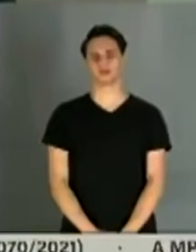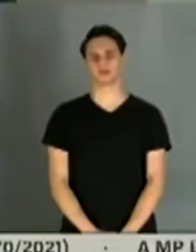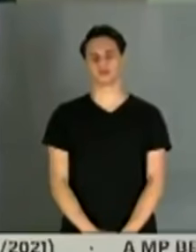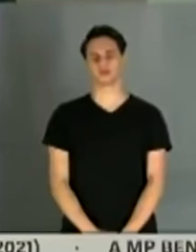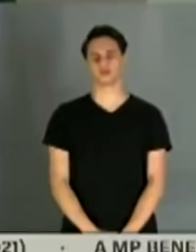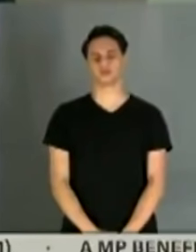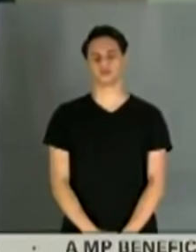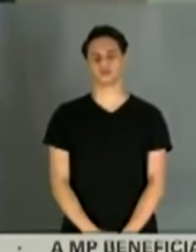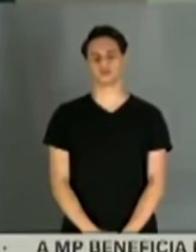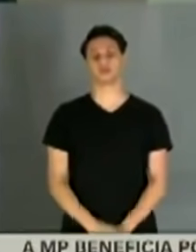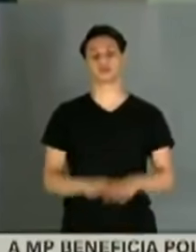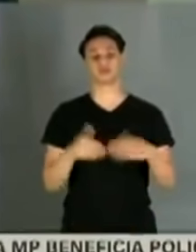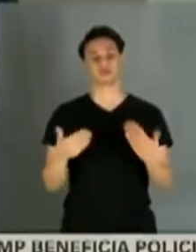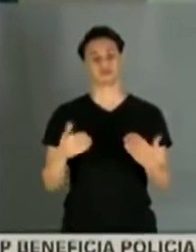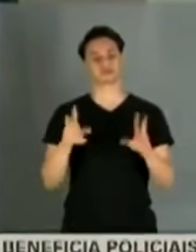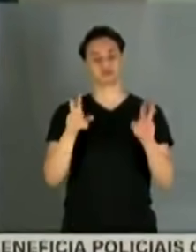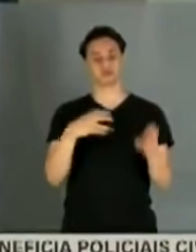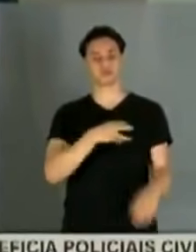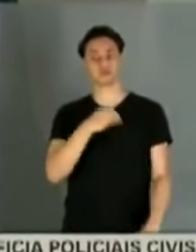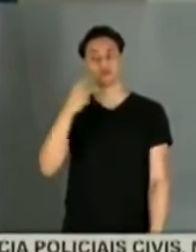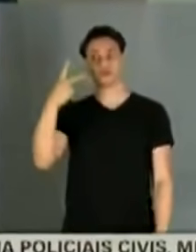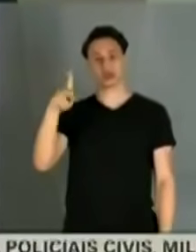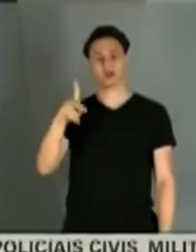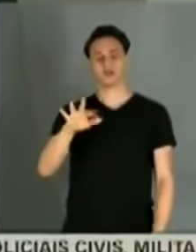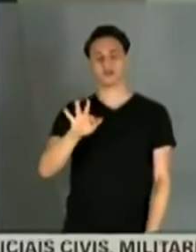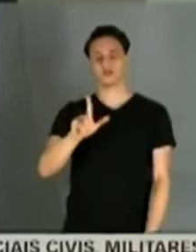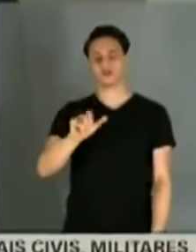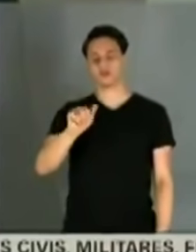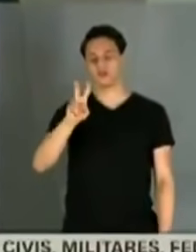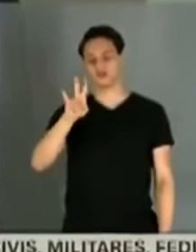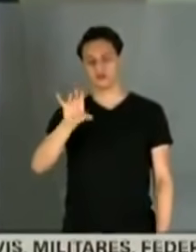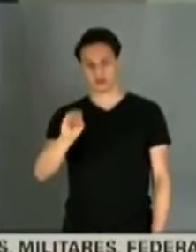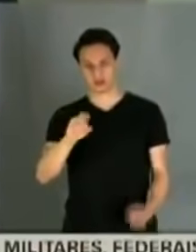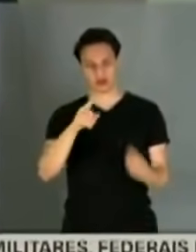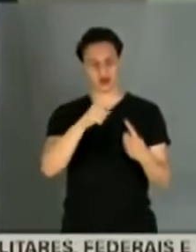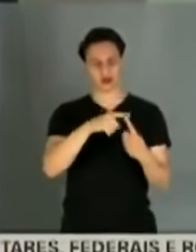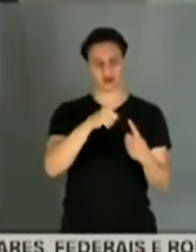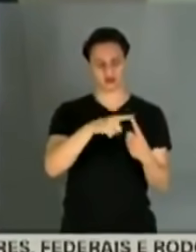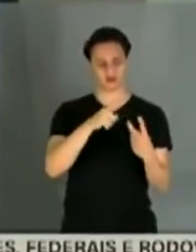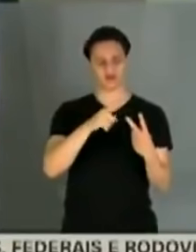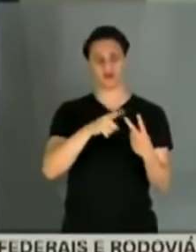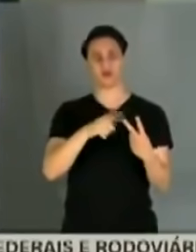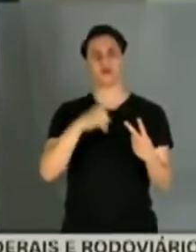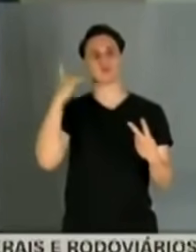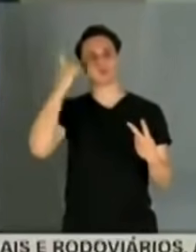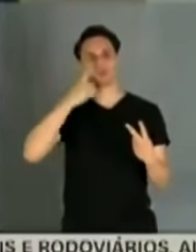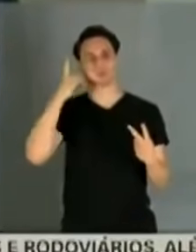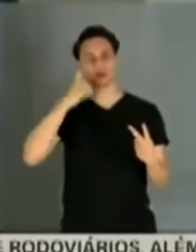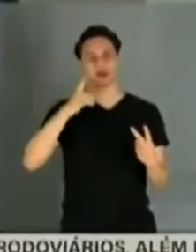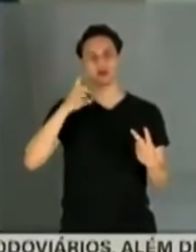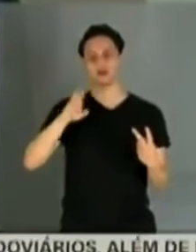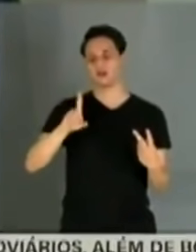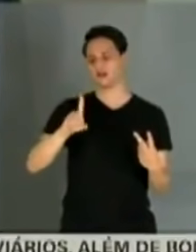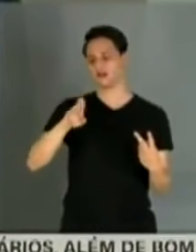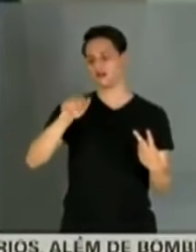seus filhos, o senador Flávio Bolsonaro, o deputado Eduardo Bolsonaro, Jair Renan Bolsonaro,